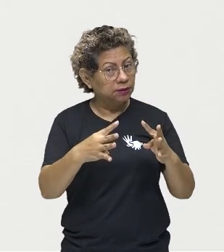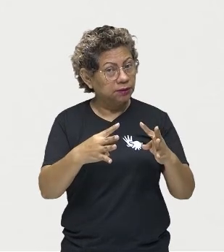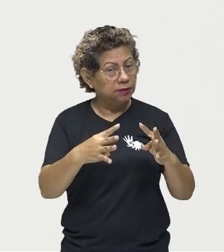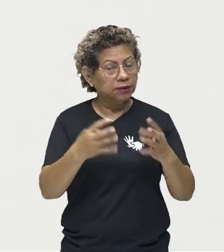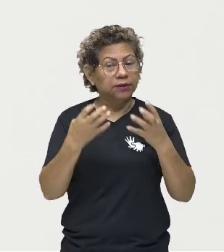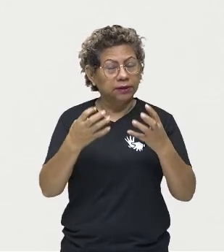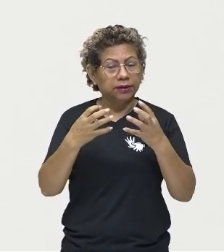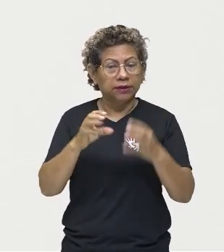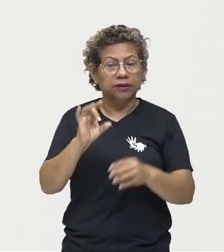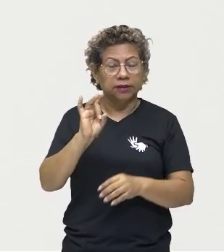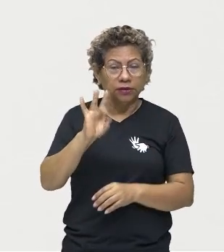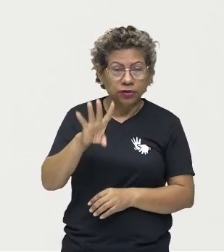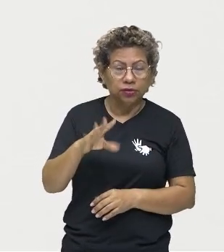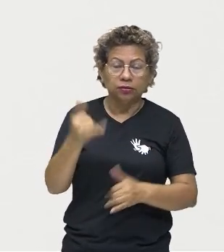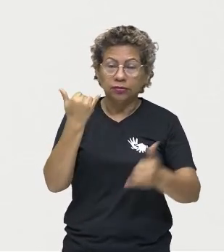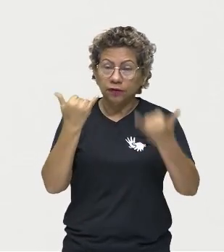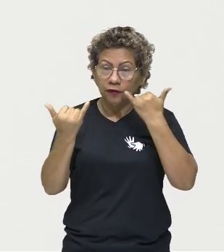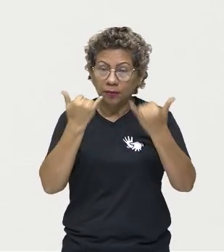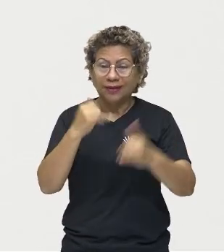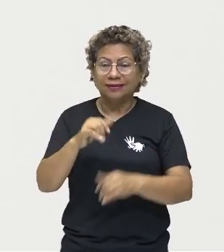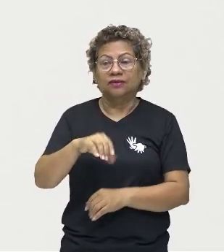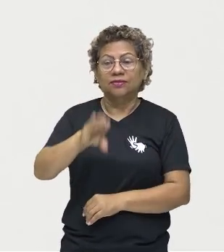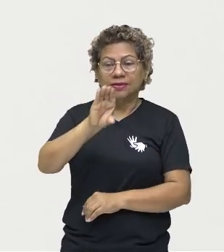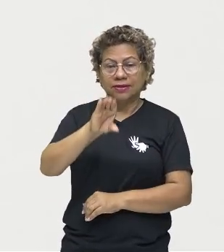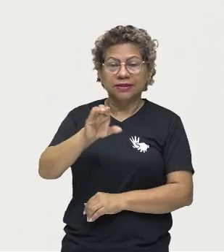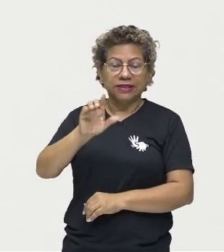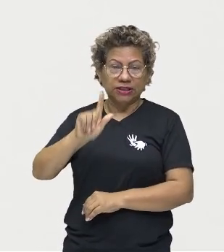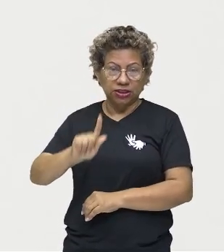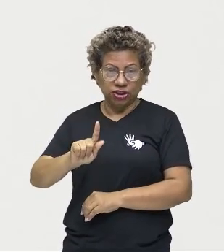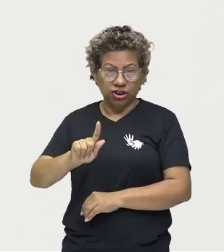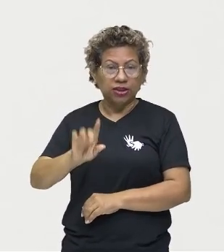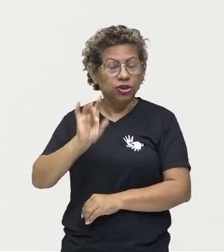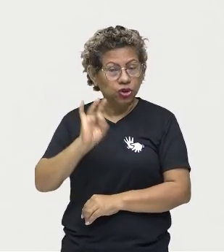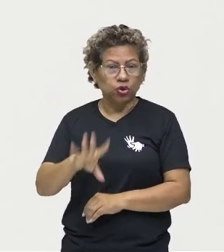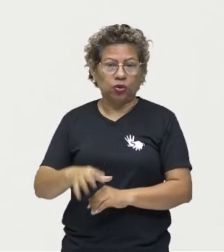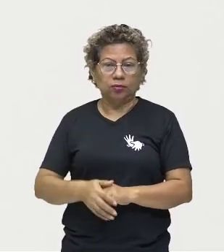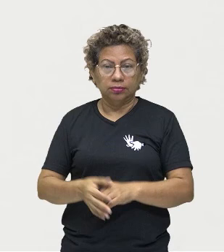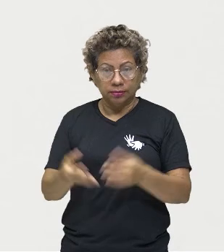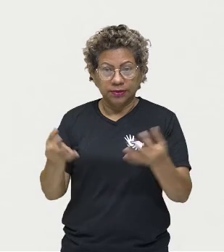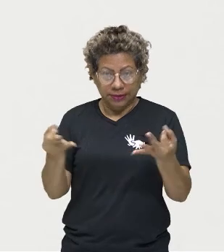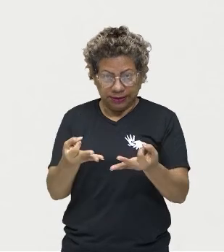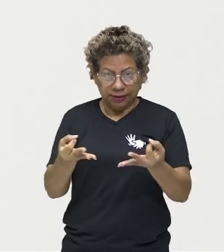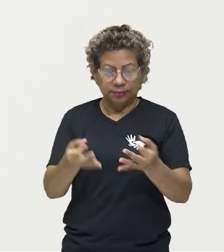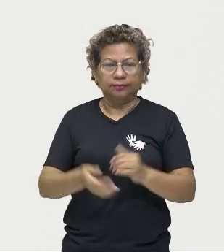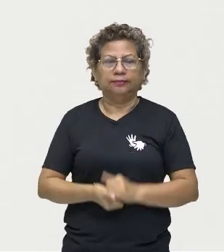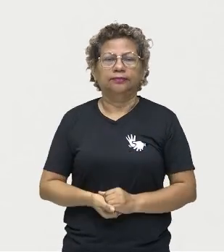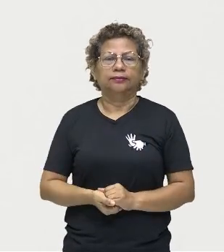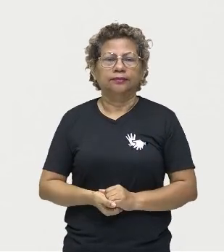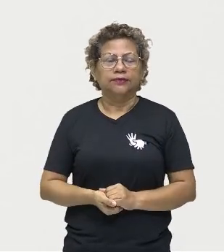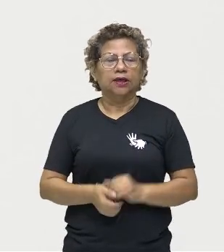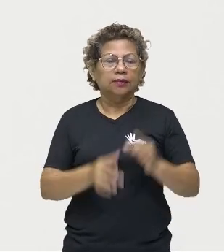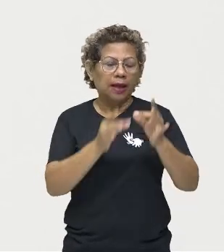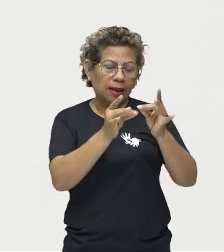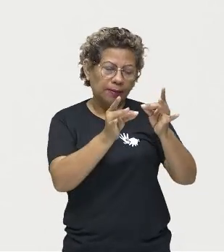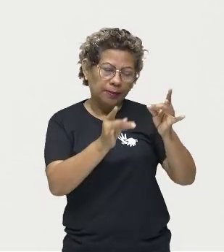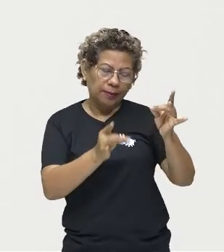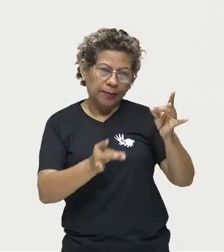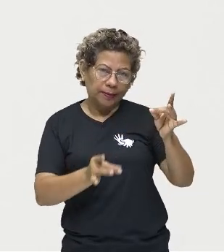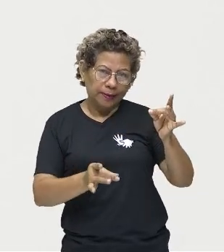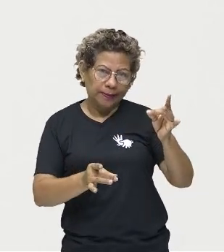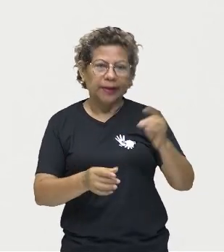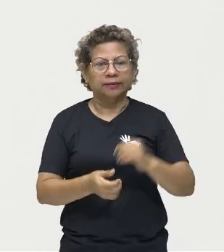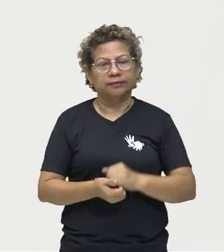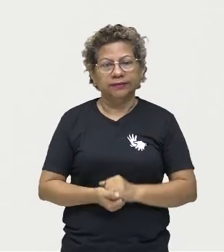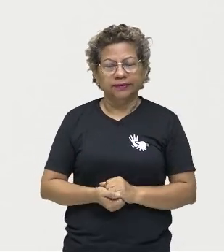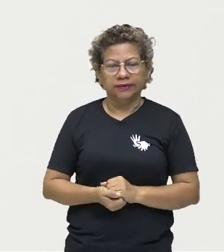valor de CG e não de CD, perfeito? Então aqui temos o nosso comentário dizendo que o baricentro está